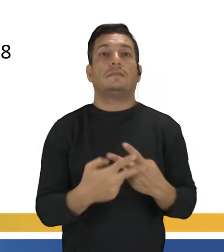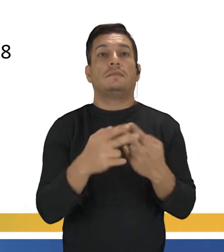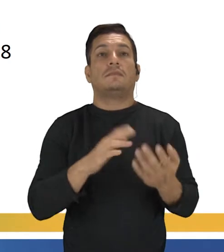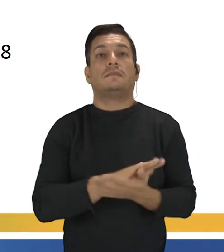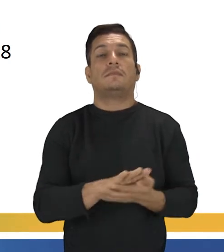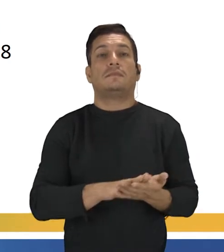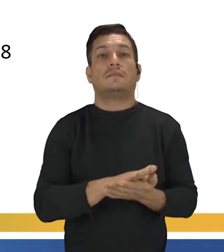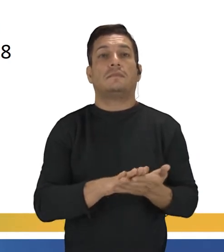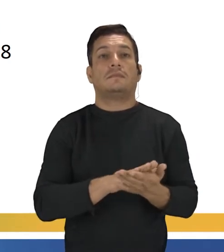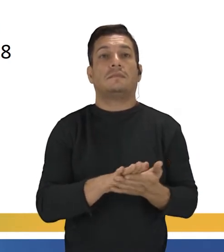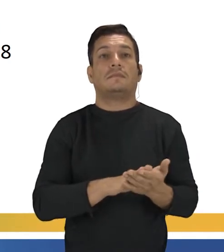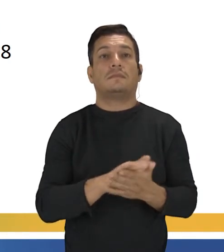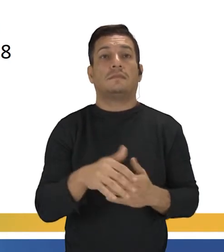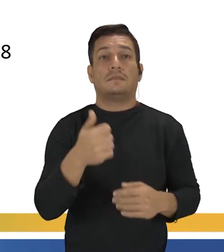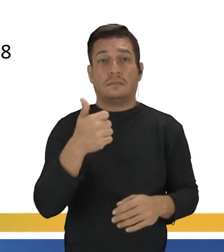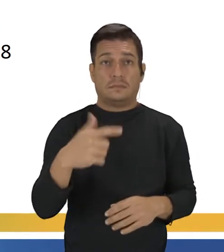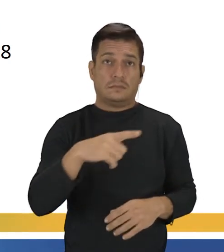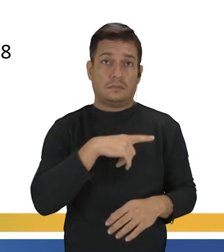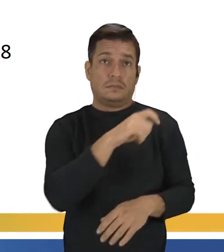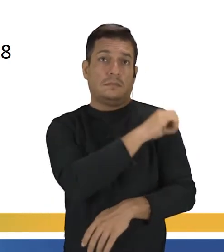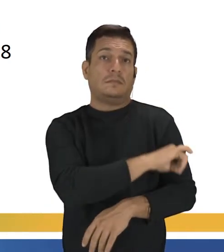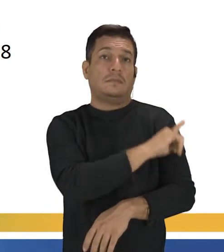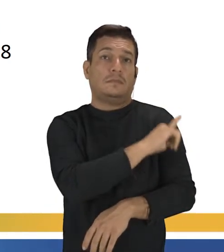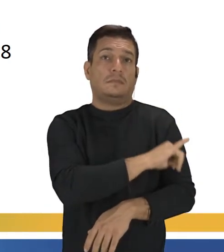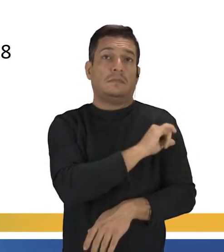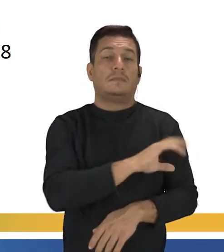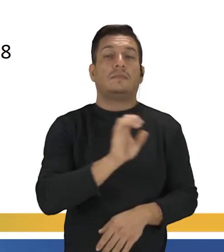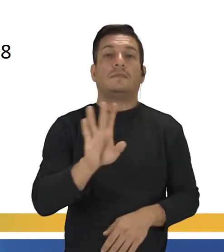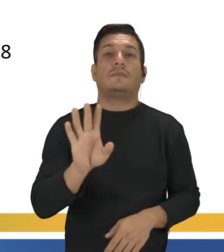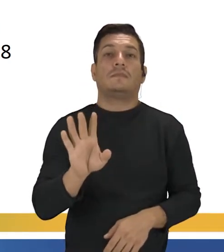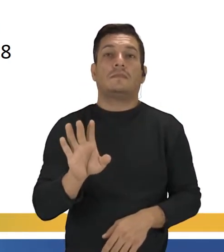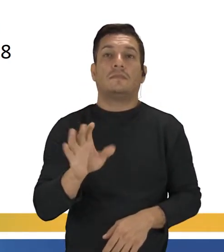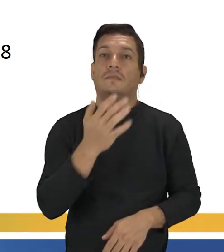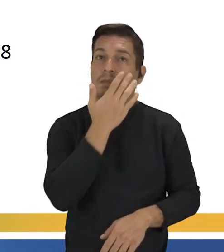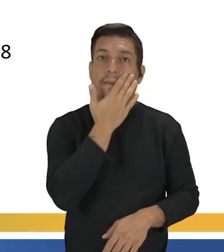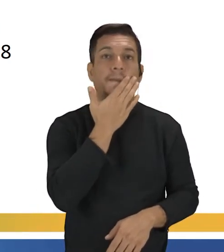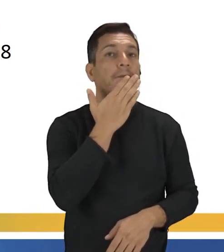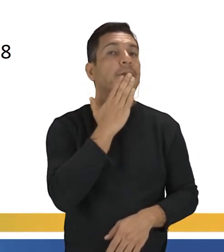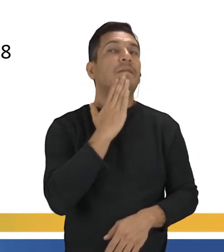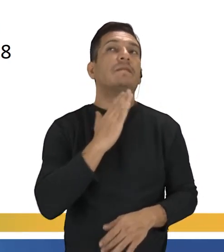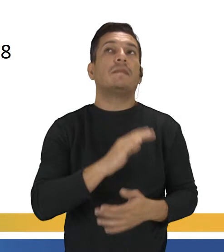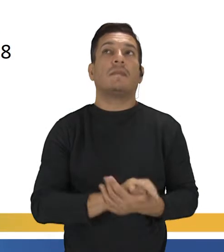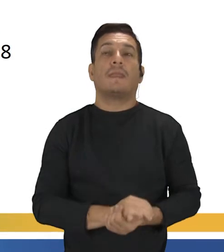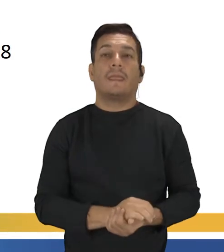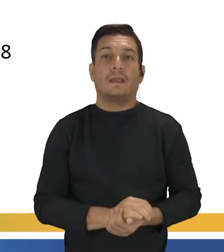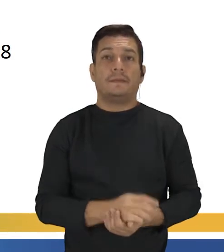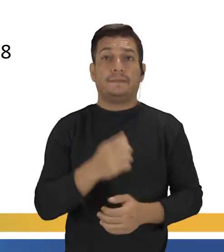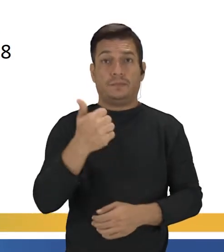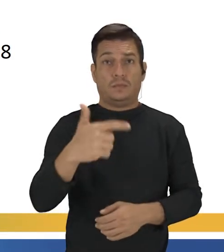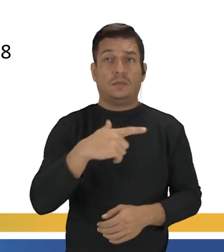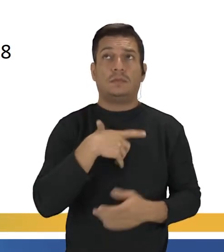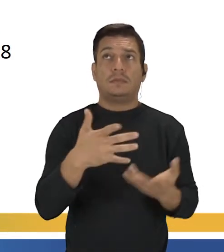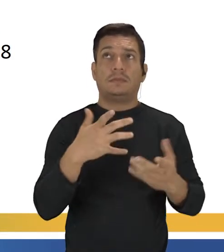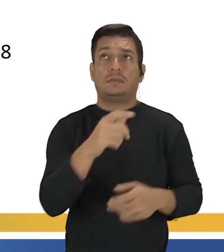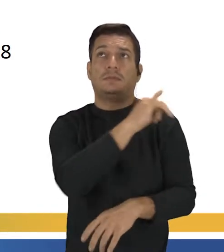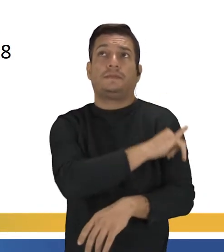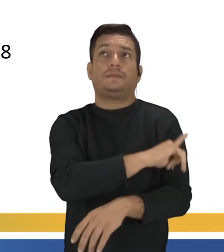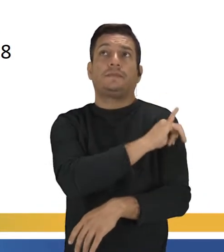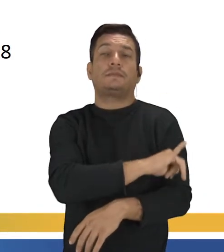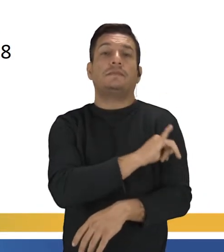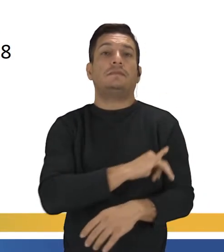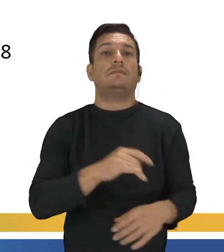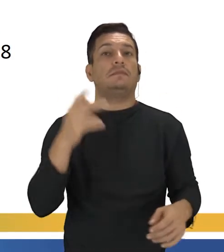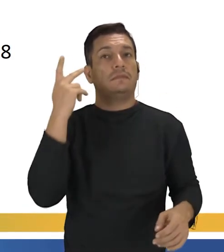que 12 optaram pelo Rio de Janeiro, não está dizendo somente Rio de Janeiro. Tá? 12 optaram pelo Rio de Janeiro e